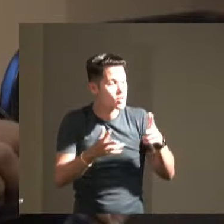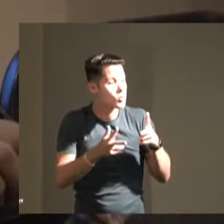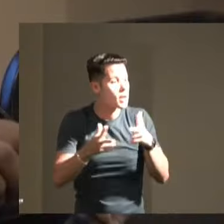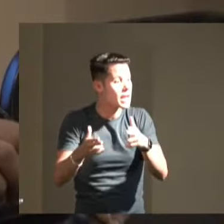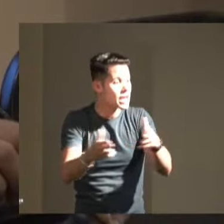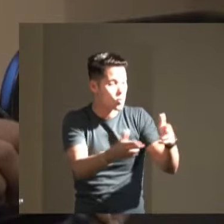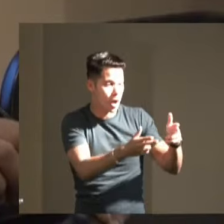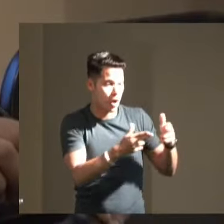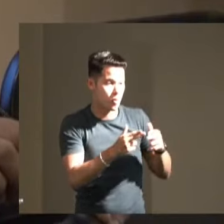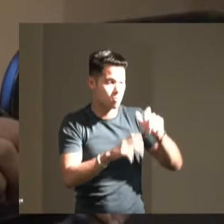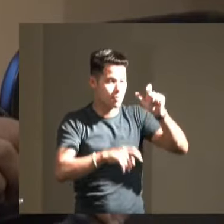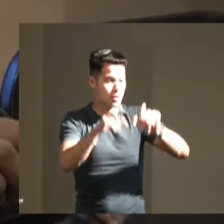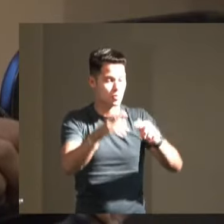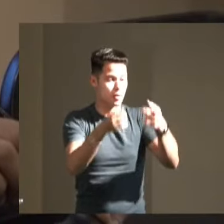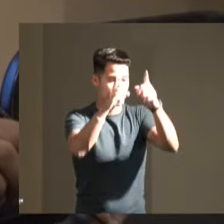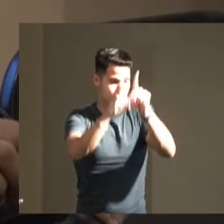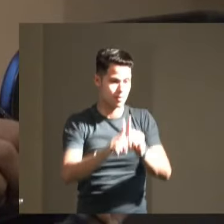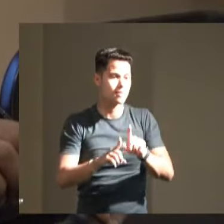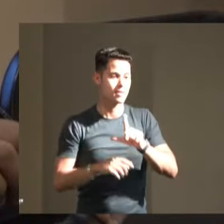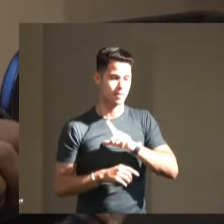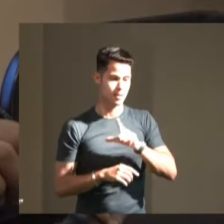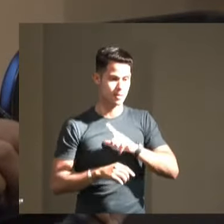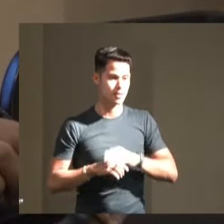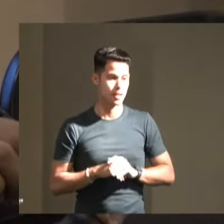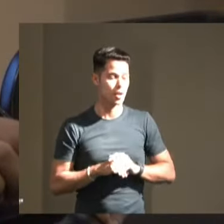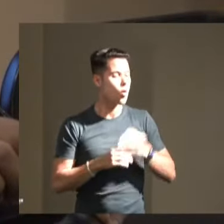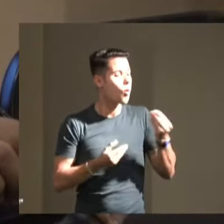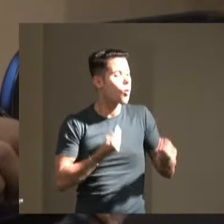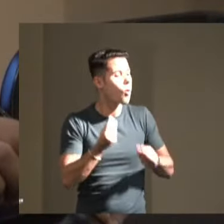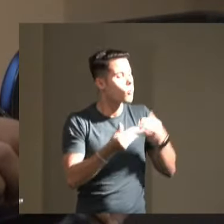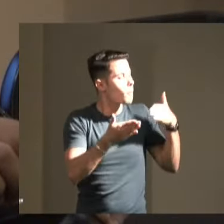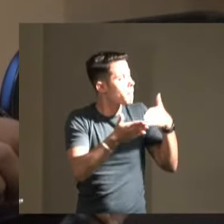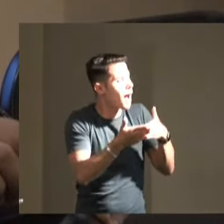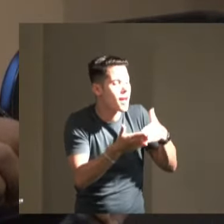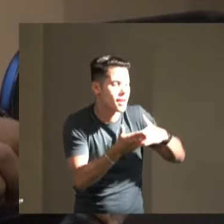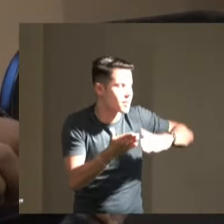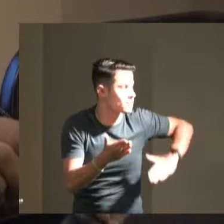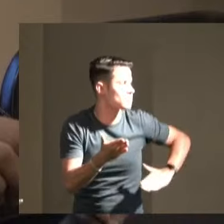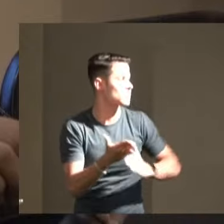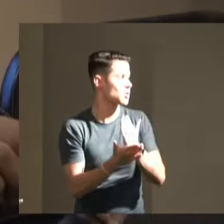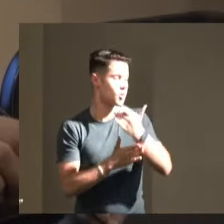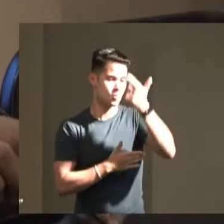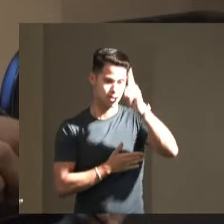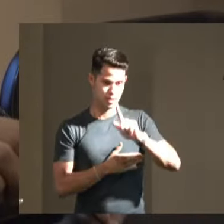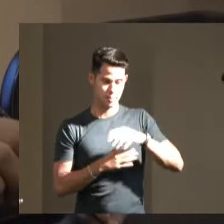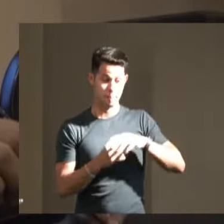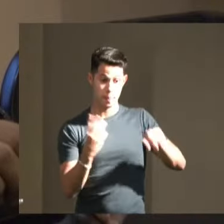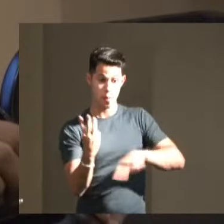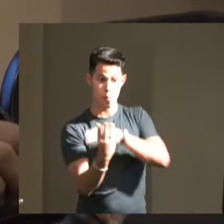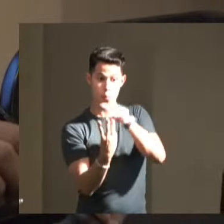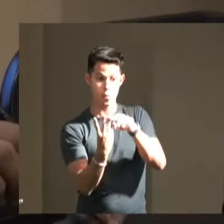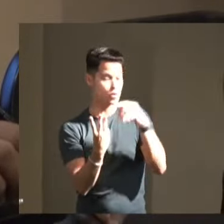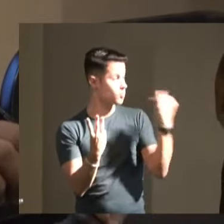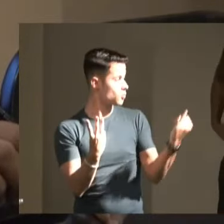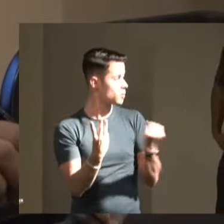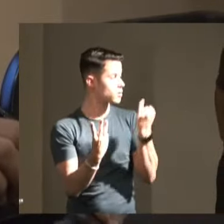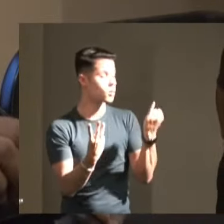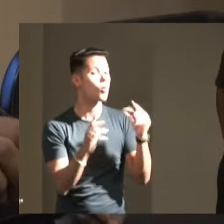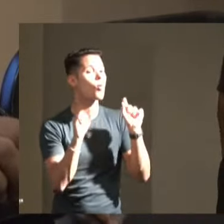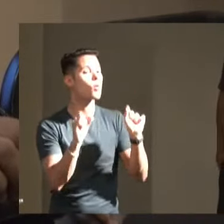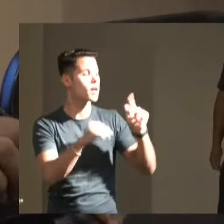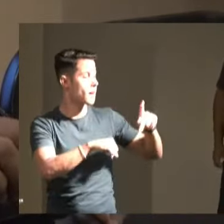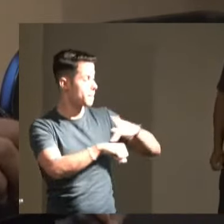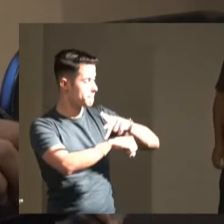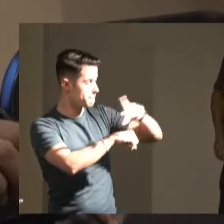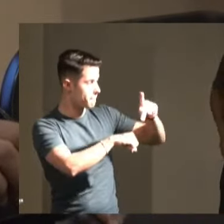pessoas, né? E isso se dá pela superação das barreiras. O último ponto muito importante é que os